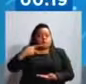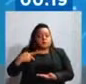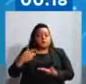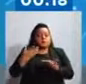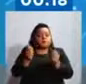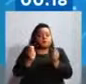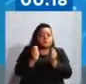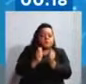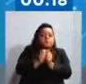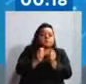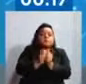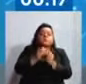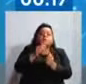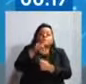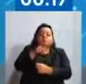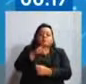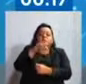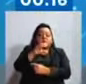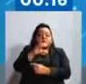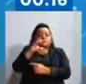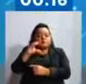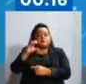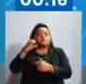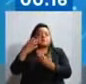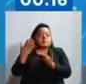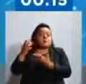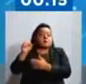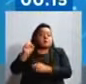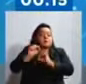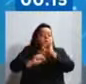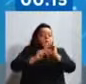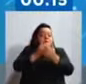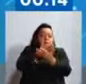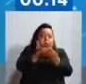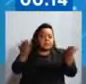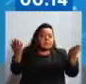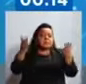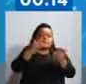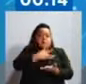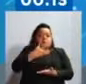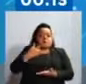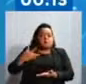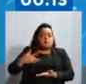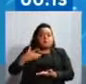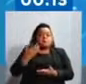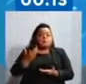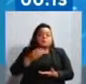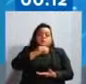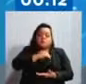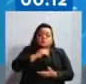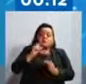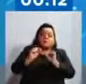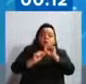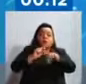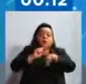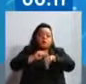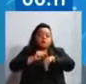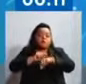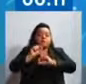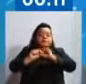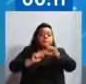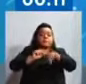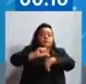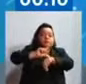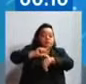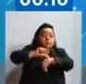PCCR de vocês, profissionais da saúde. É um compromisso meio do pastor Zuzneli. Nós vamos aumentar o horário de atendimento dos postos de saúde